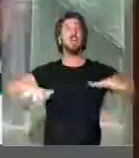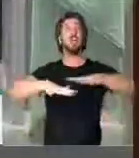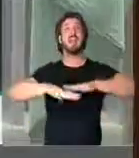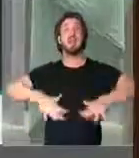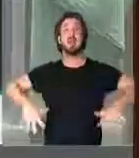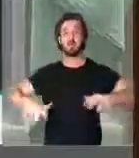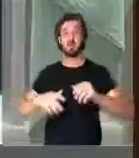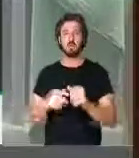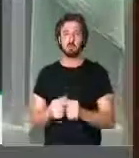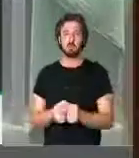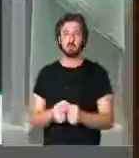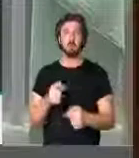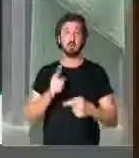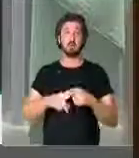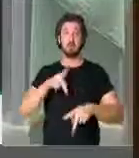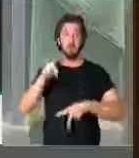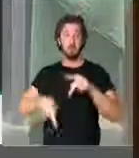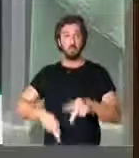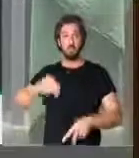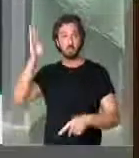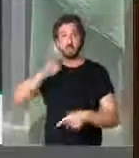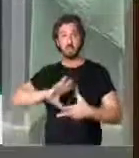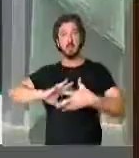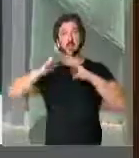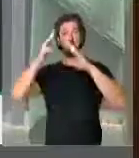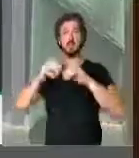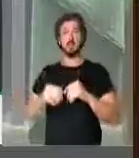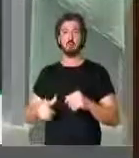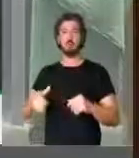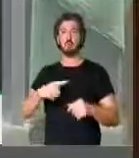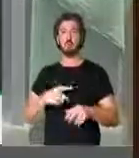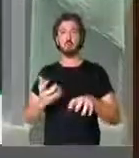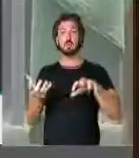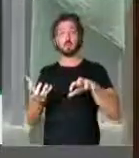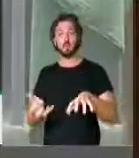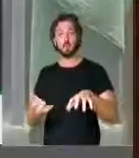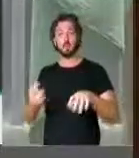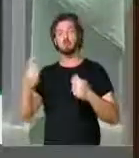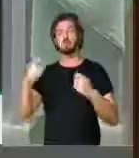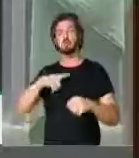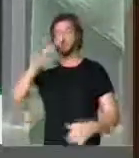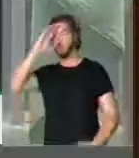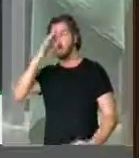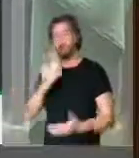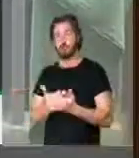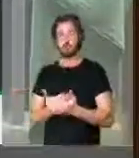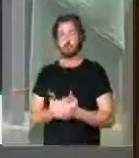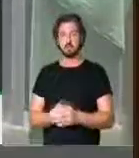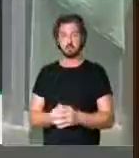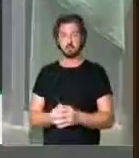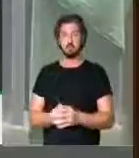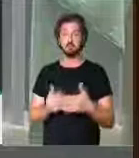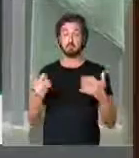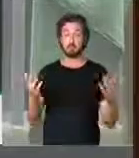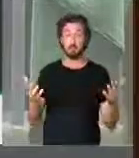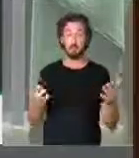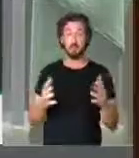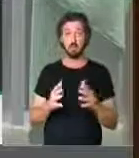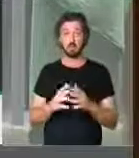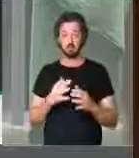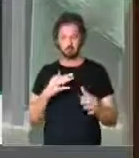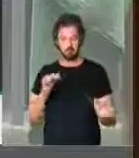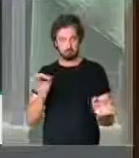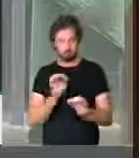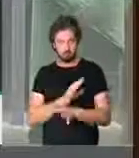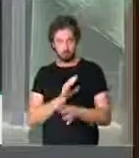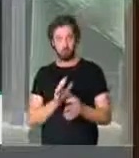eleições gerais, para que o povo brasileiro possa ter reformas de um Congresso que tenha credibilidade. E aí, seu presidente, eu quero